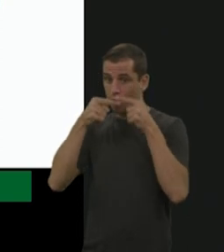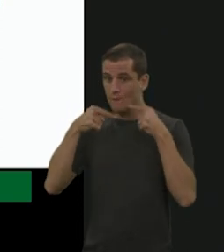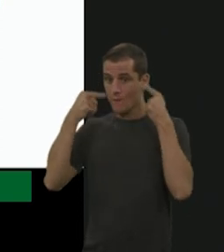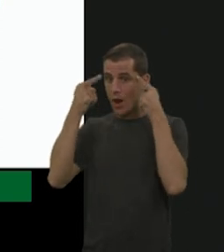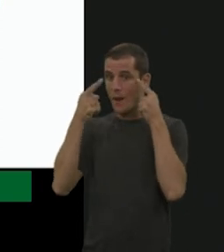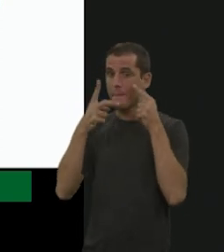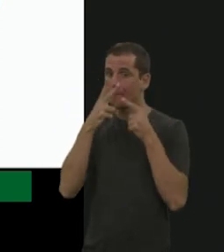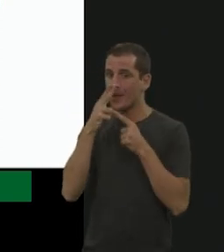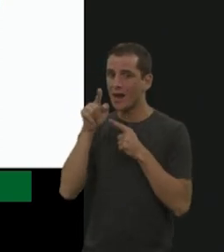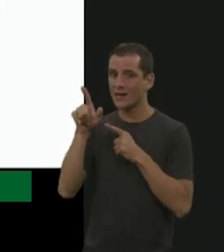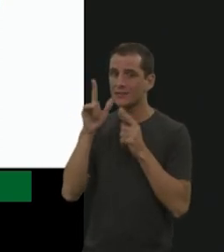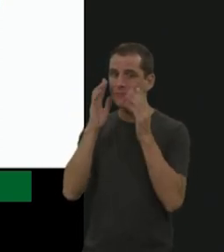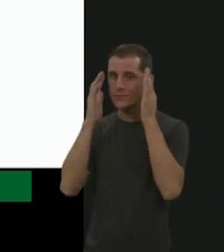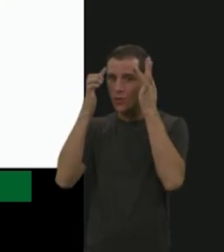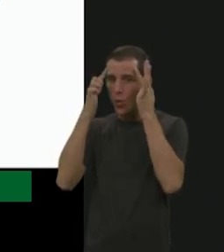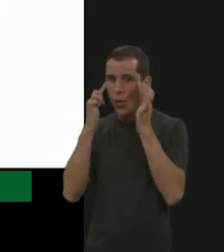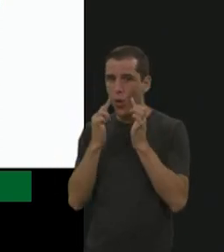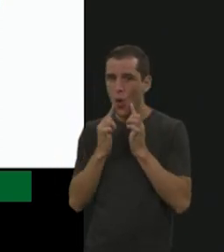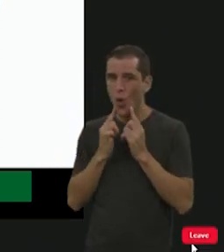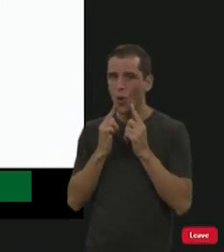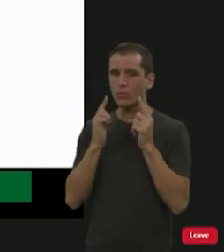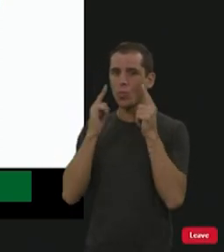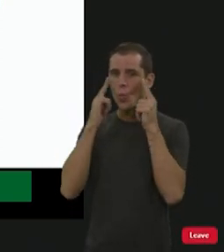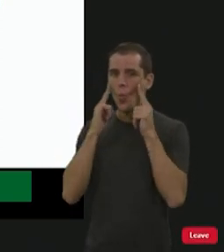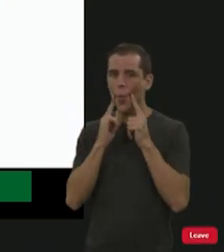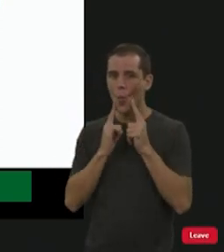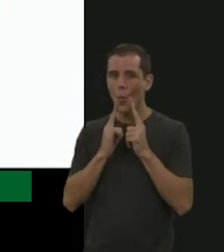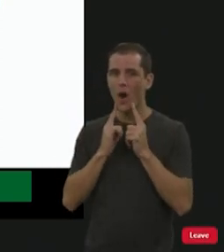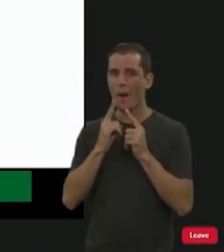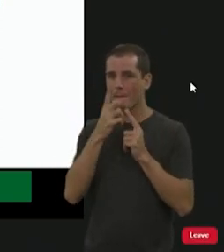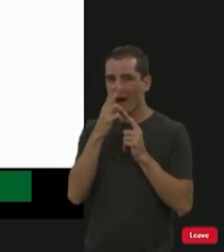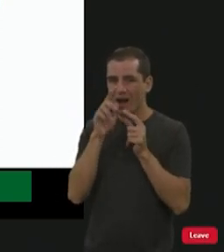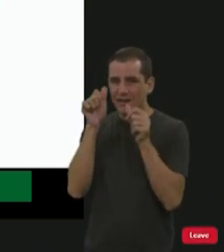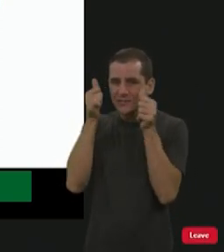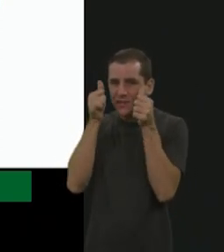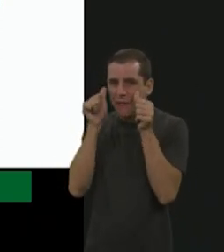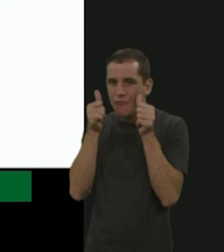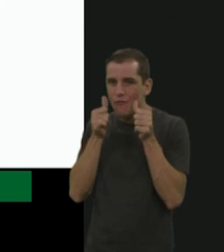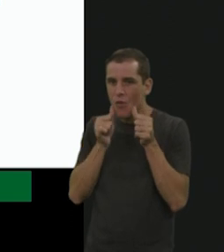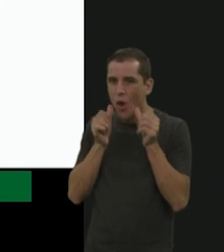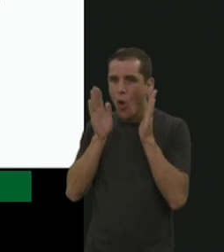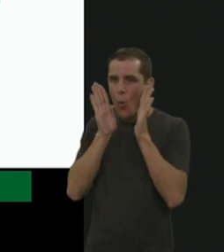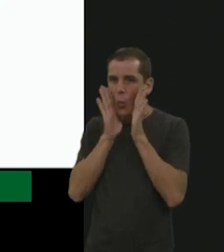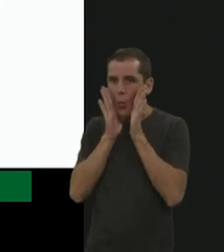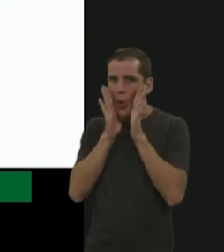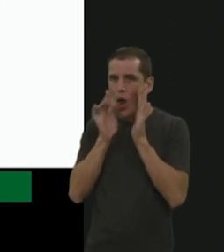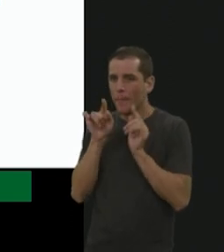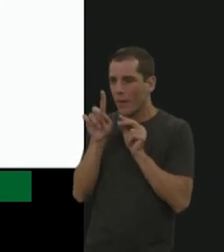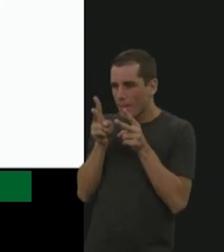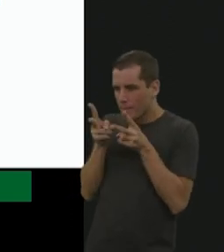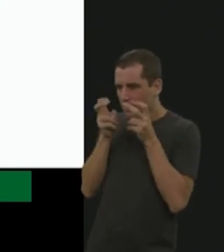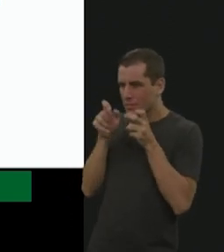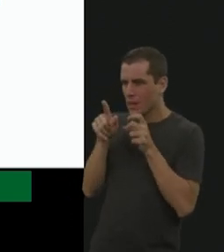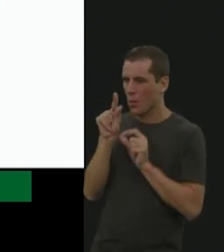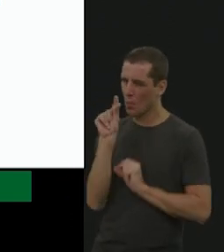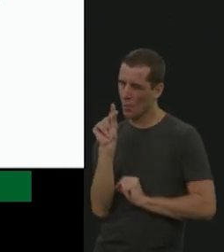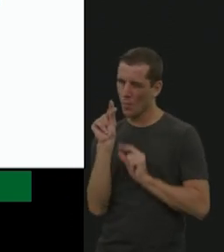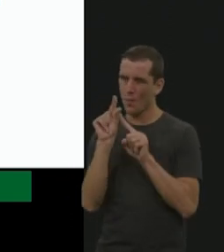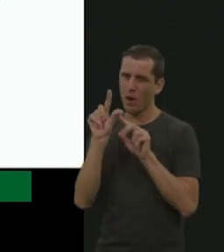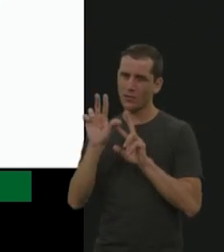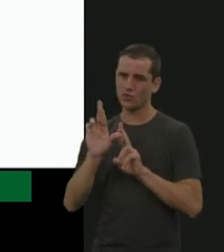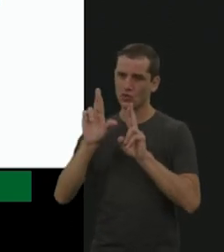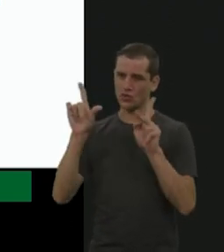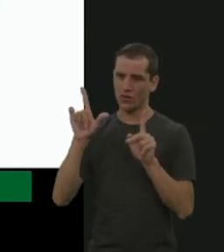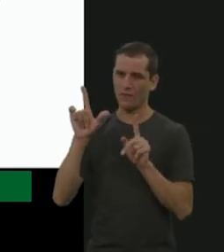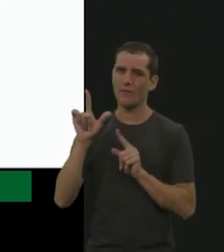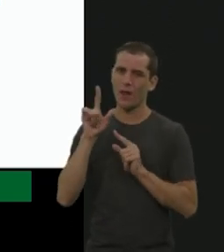mais infiltrado. É uma alteração discreta, mas a gente percebe que está um pouquinho diferente do fenótipo que a gente vê no dia a dia.